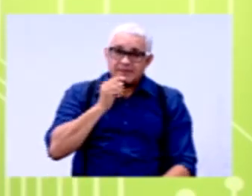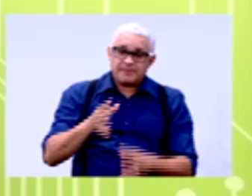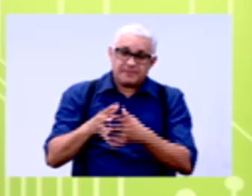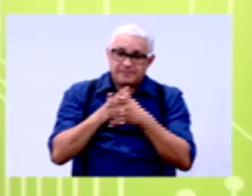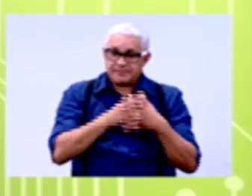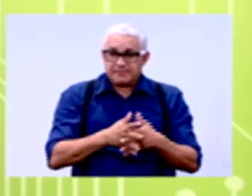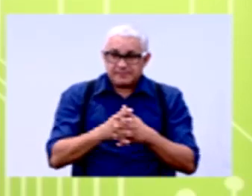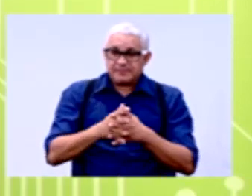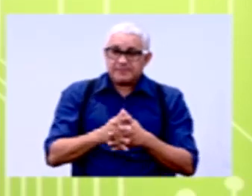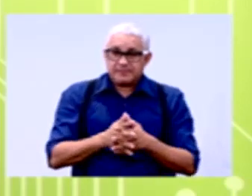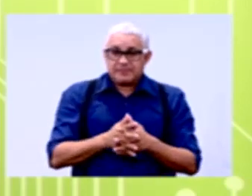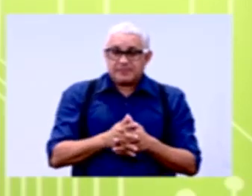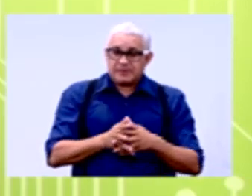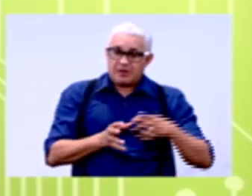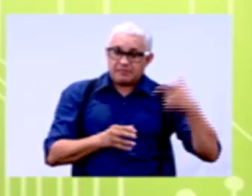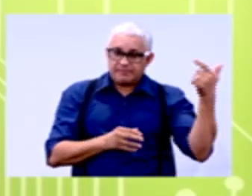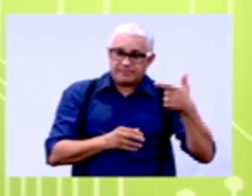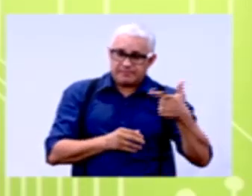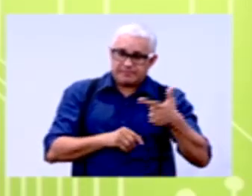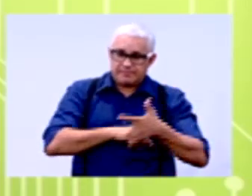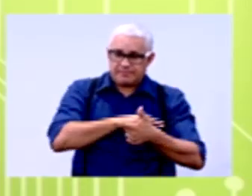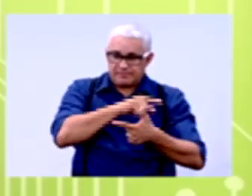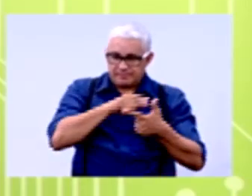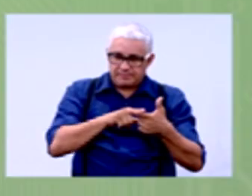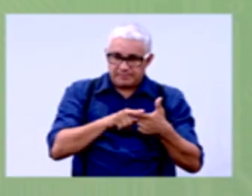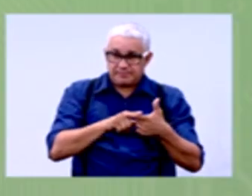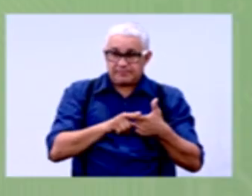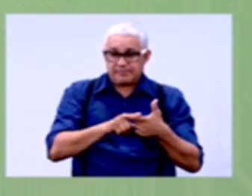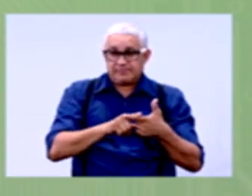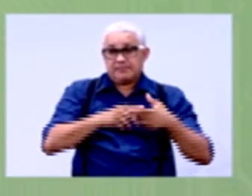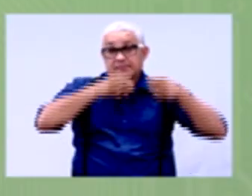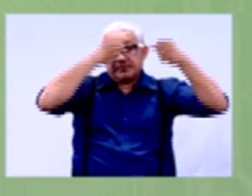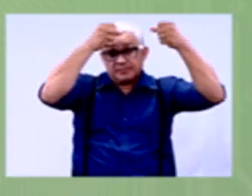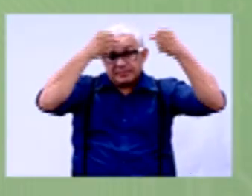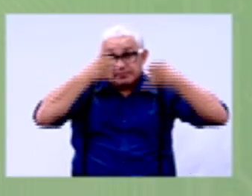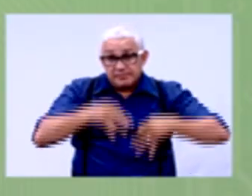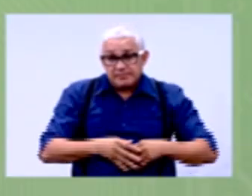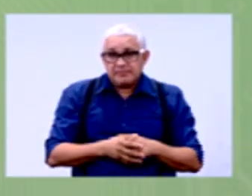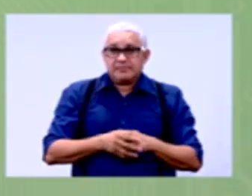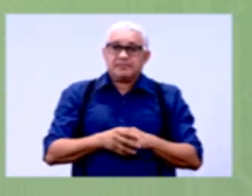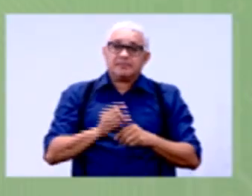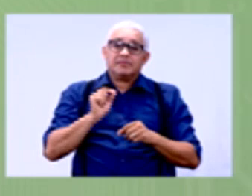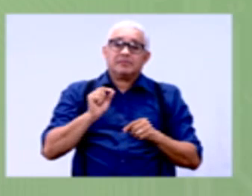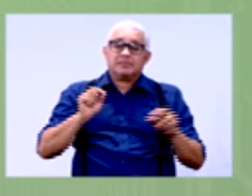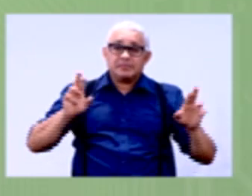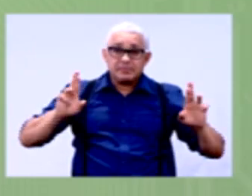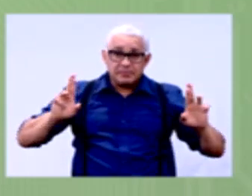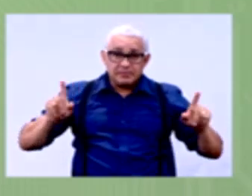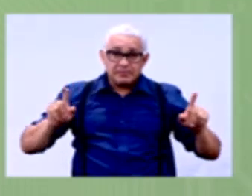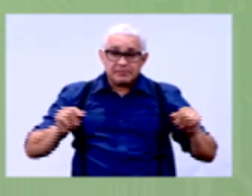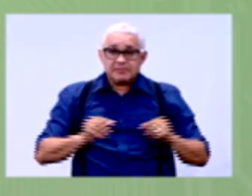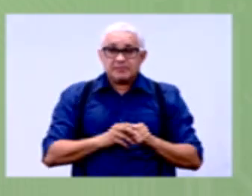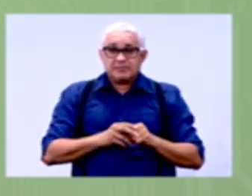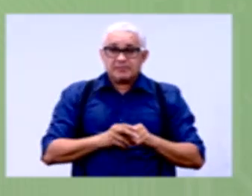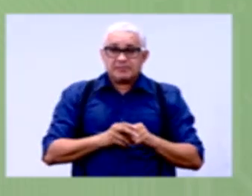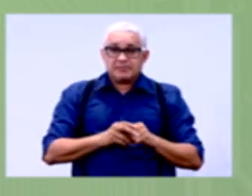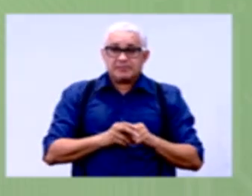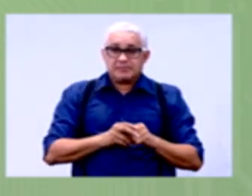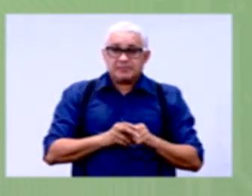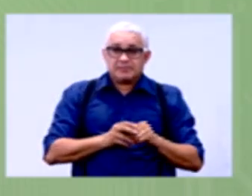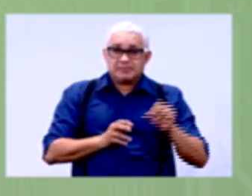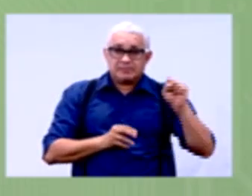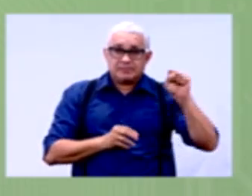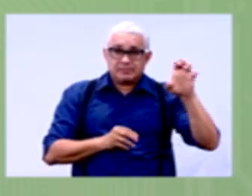Bom, vamos à segunda atividade, né? Descreva exatamente qual a diferença entre o armazenamento de